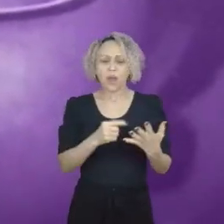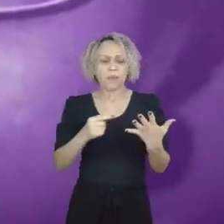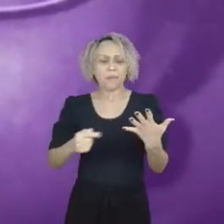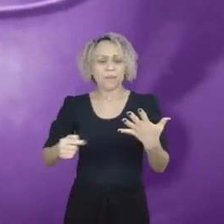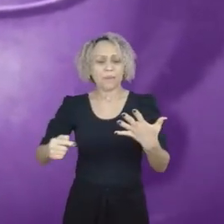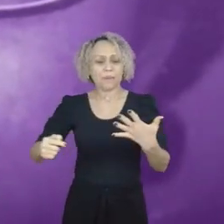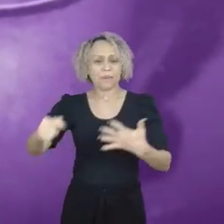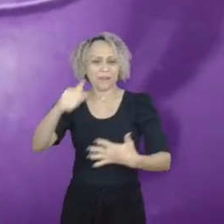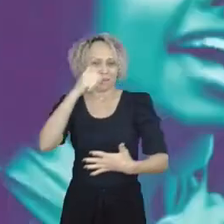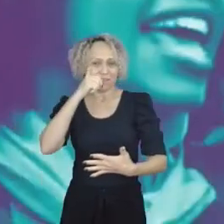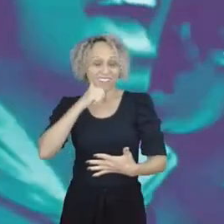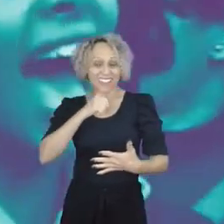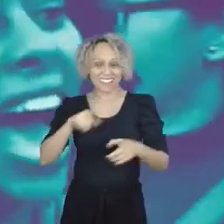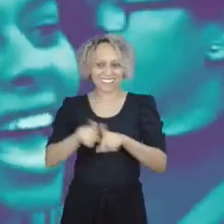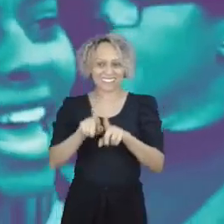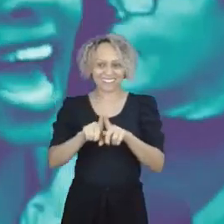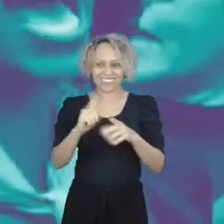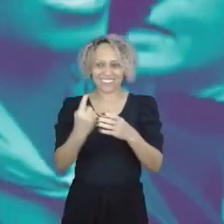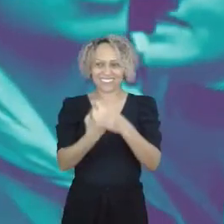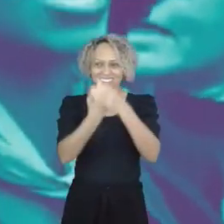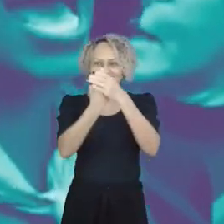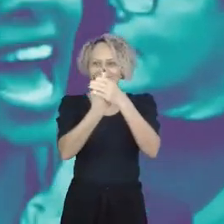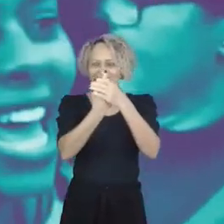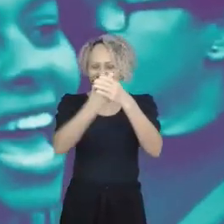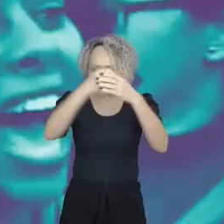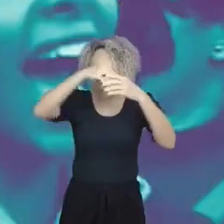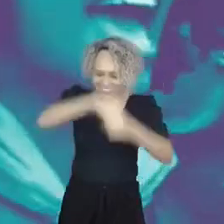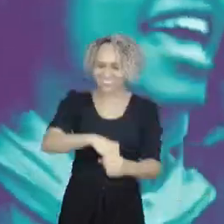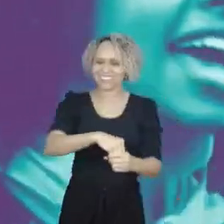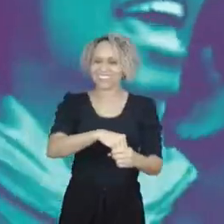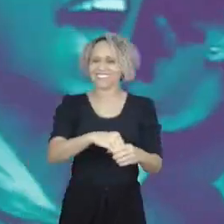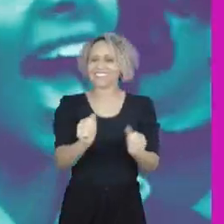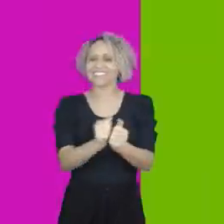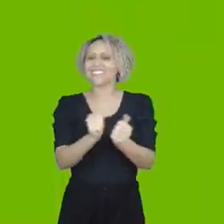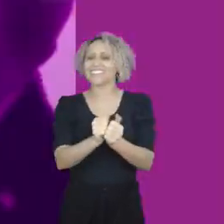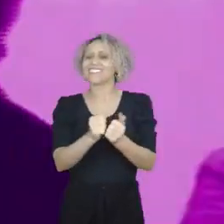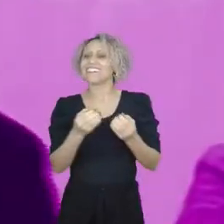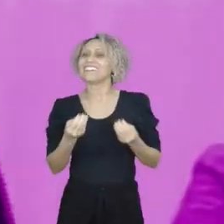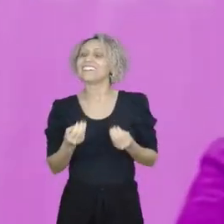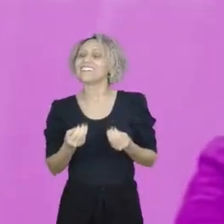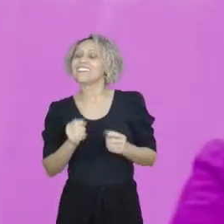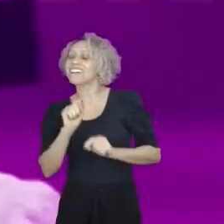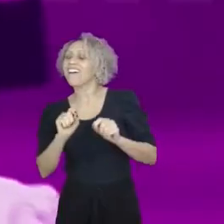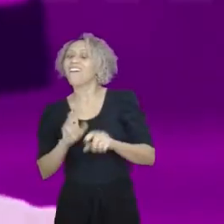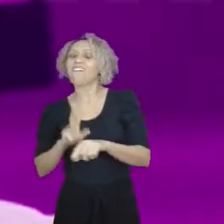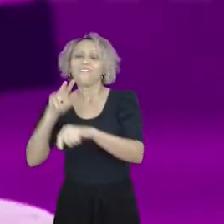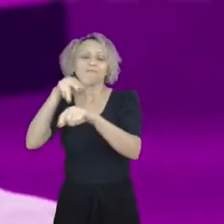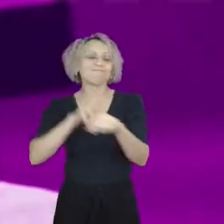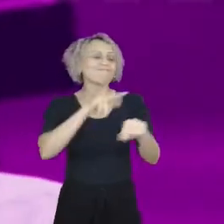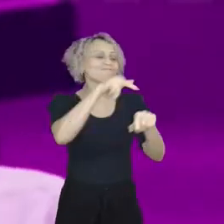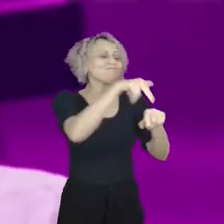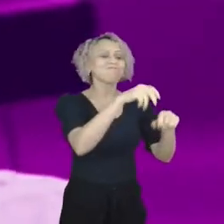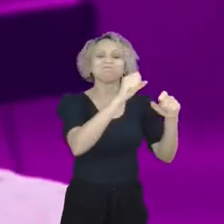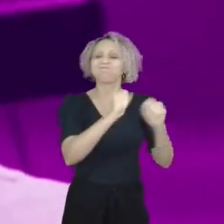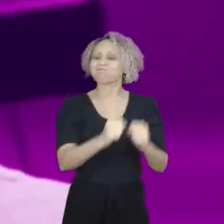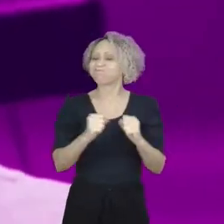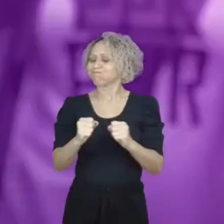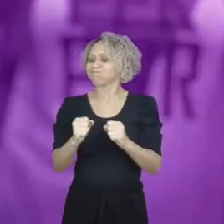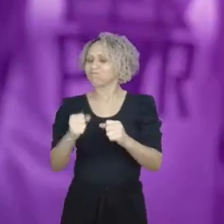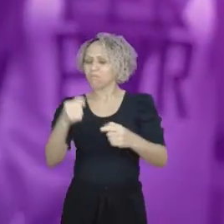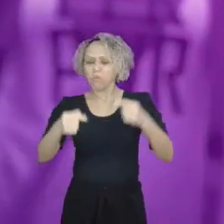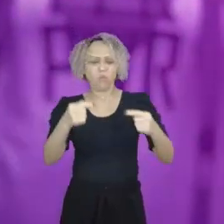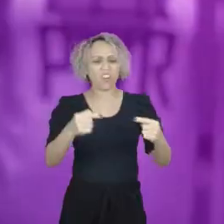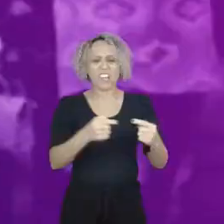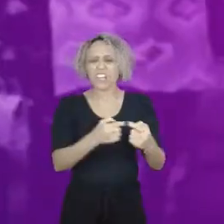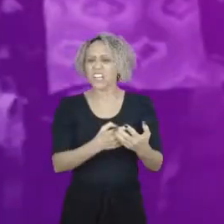Eu sou uma delas, são elas por elas, ocupando os espaços de poder.